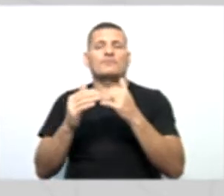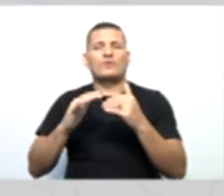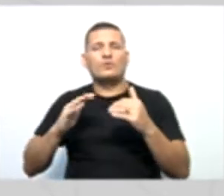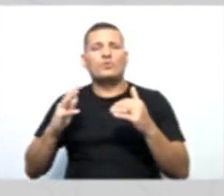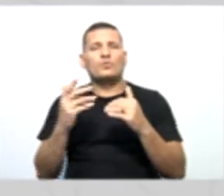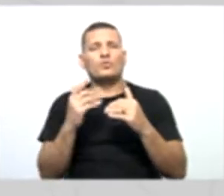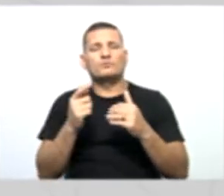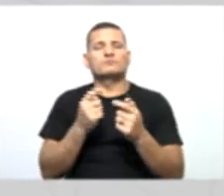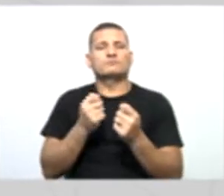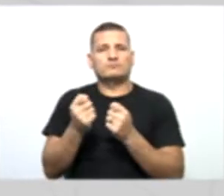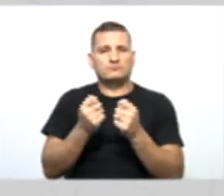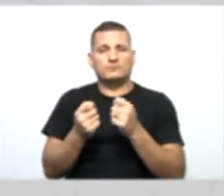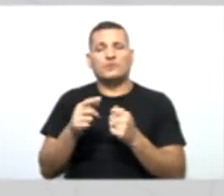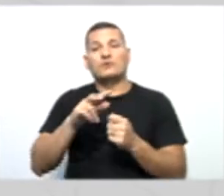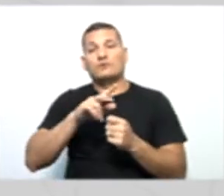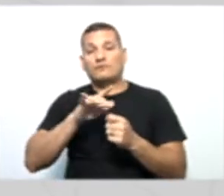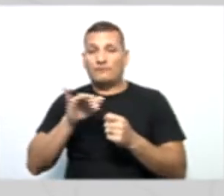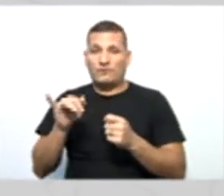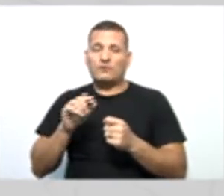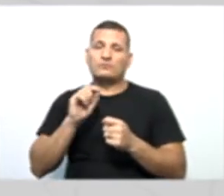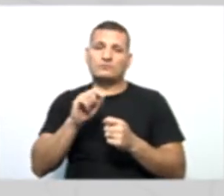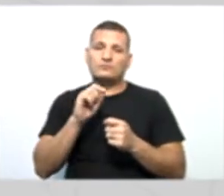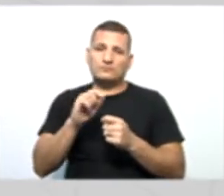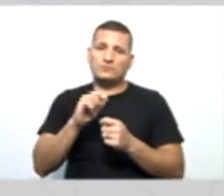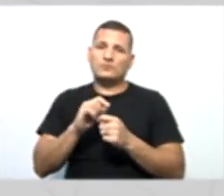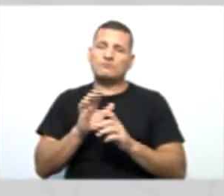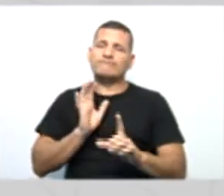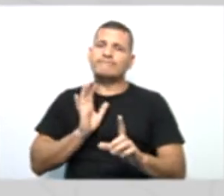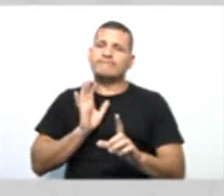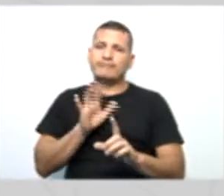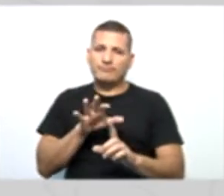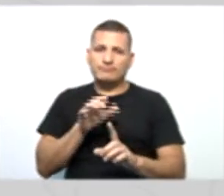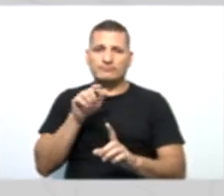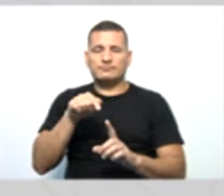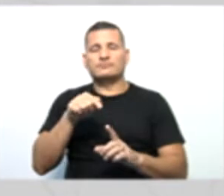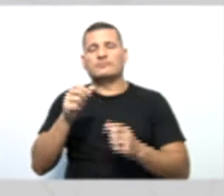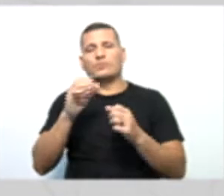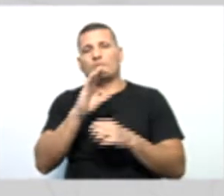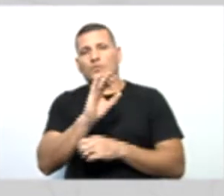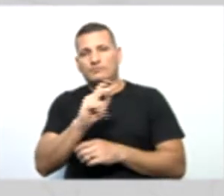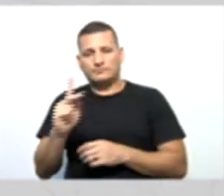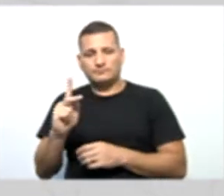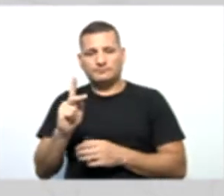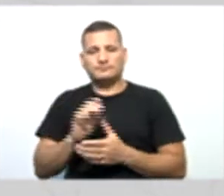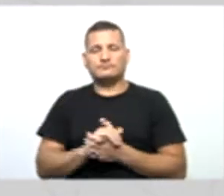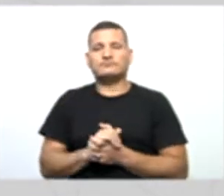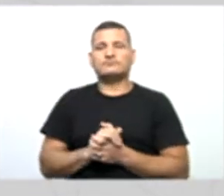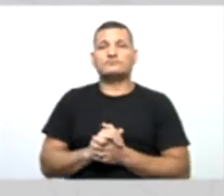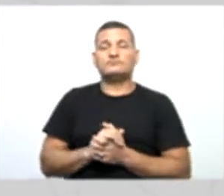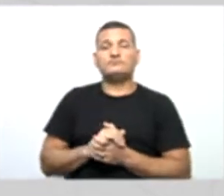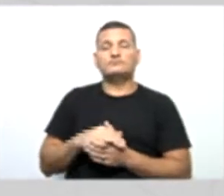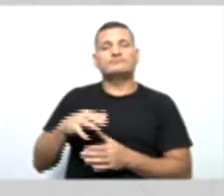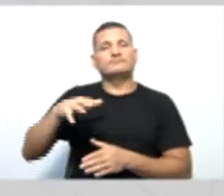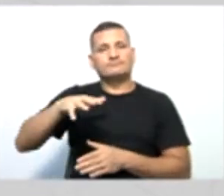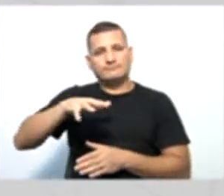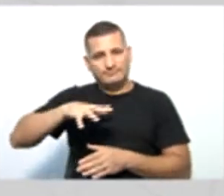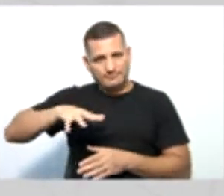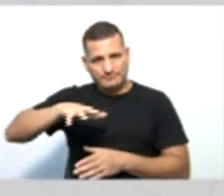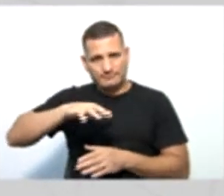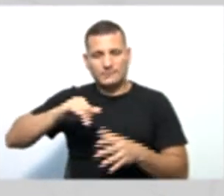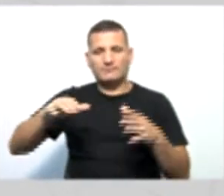vão impactar de forma direta ou indireta a cooperativa. O ambiente ecológico, que a gente já viu em